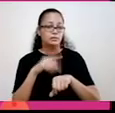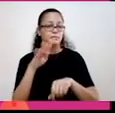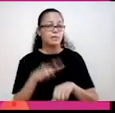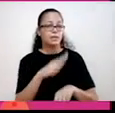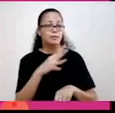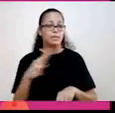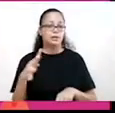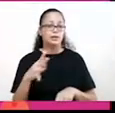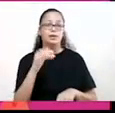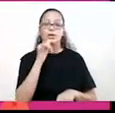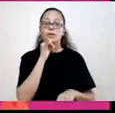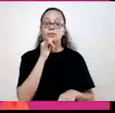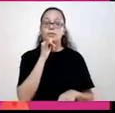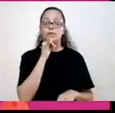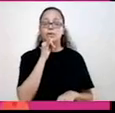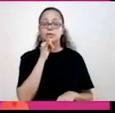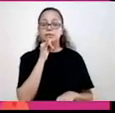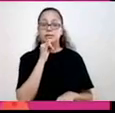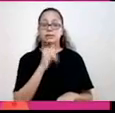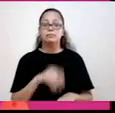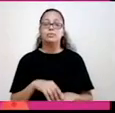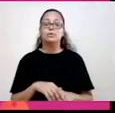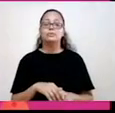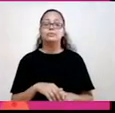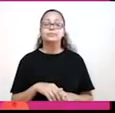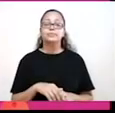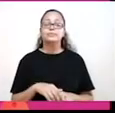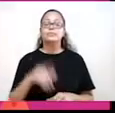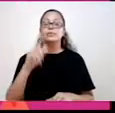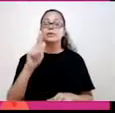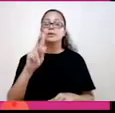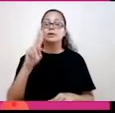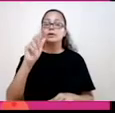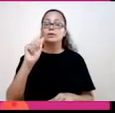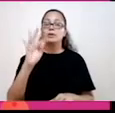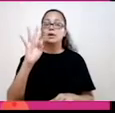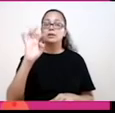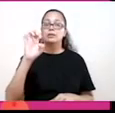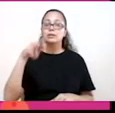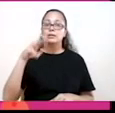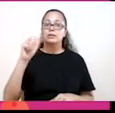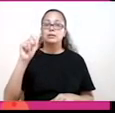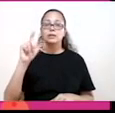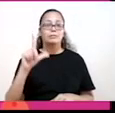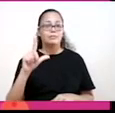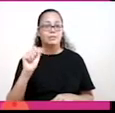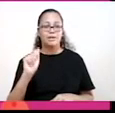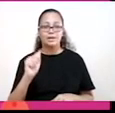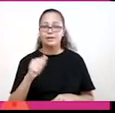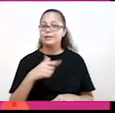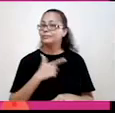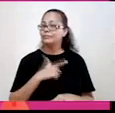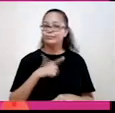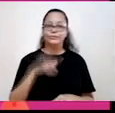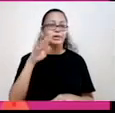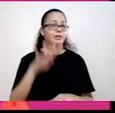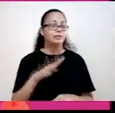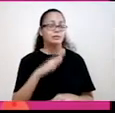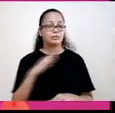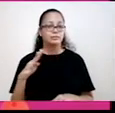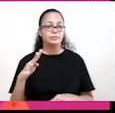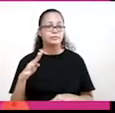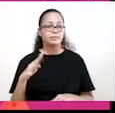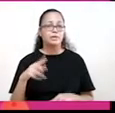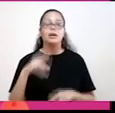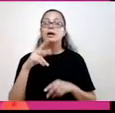tabela. Por exemplo, a gente vê que o Guatemala, com 17 milhões de habitantes, não está aqui, tá? E é um país que é mais populoso que a cidade de São